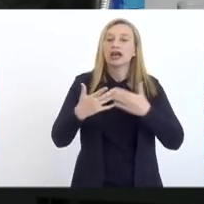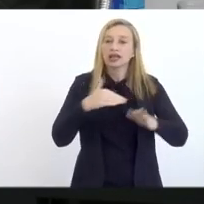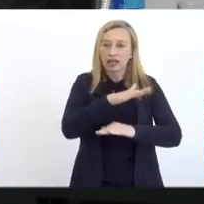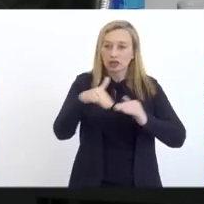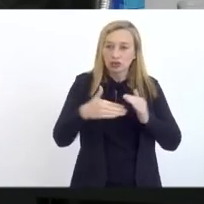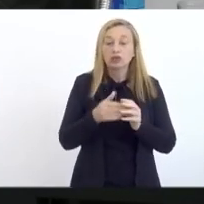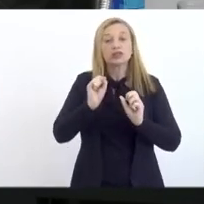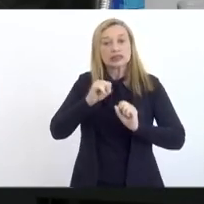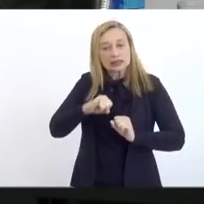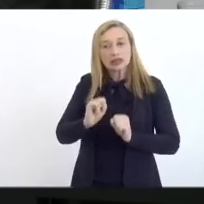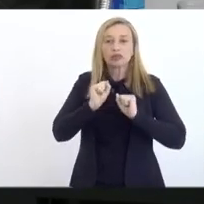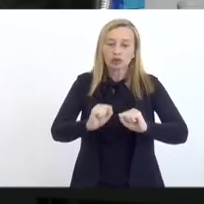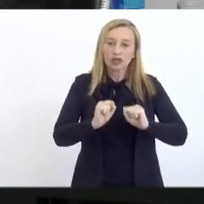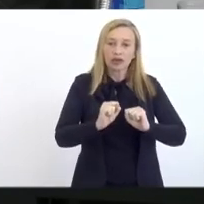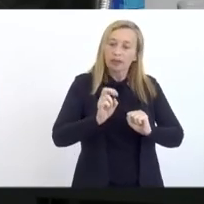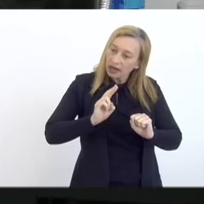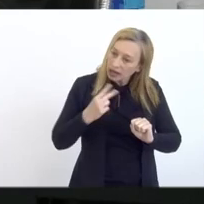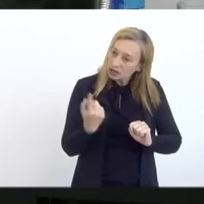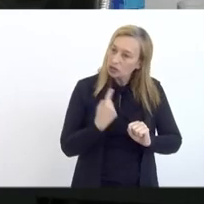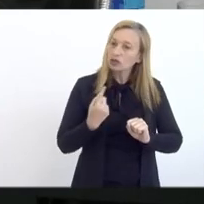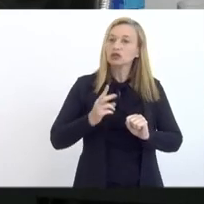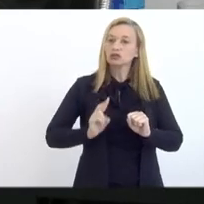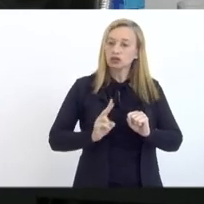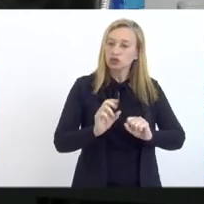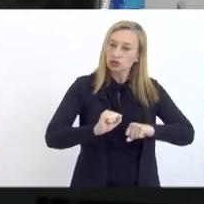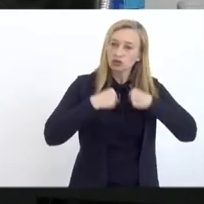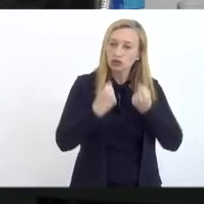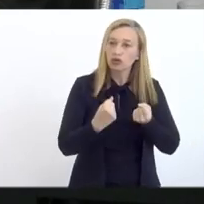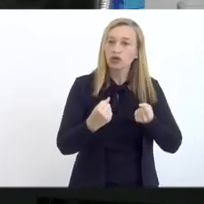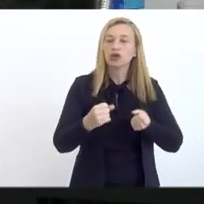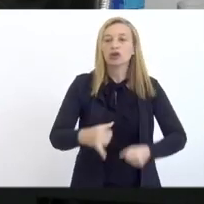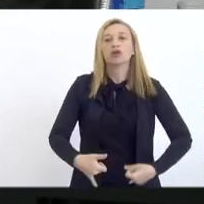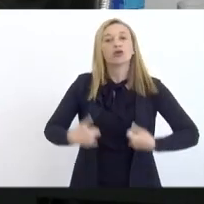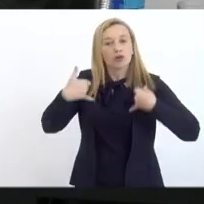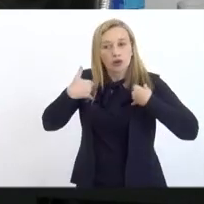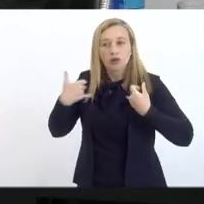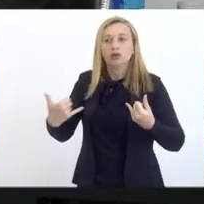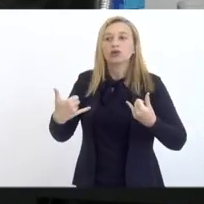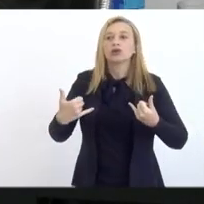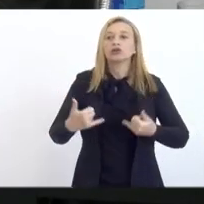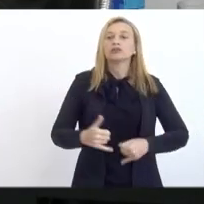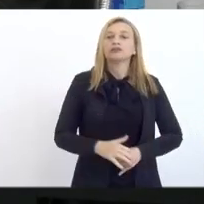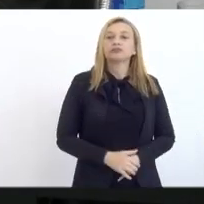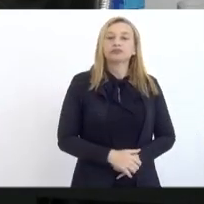isso é possível, mas tem sido. Então, com orgulho aí, eu